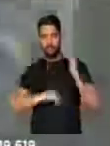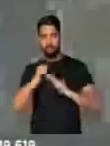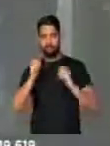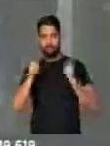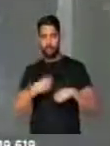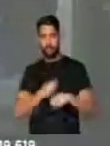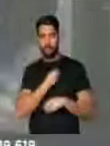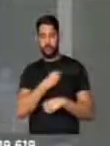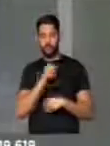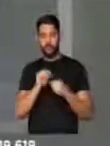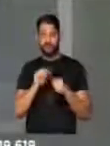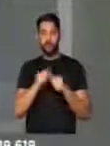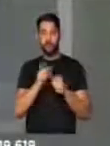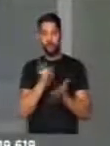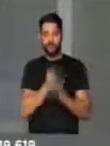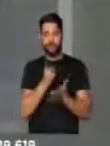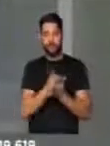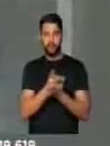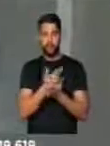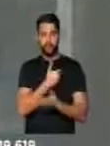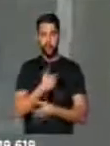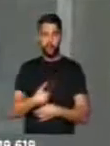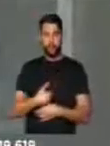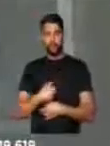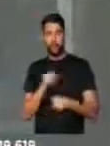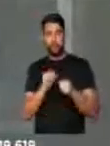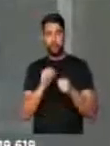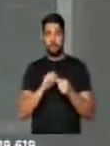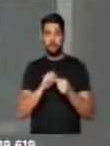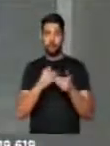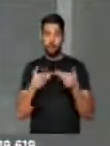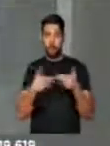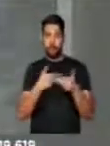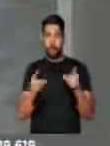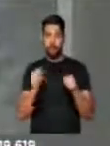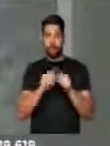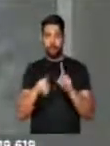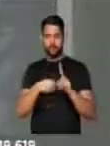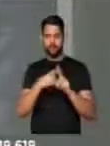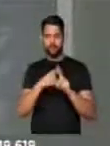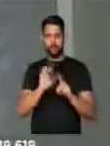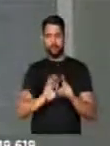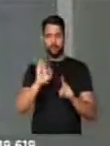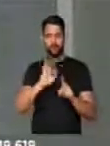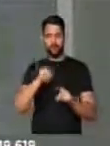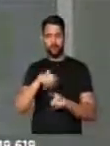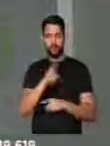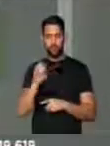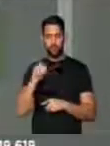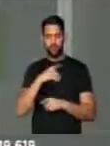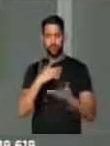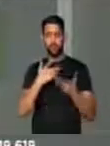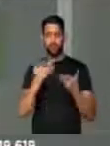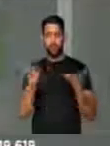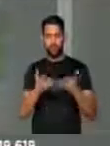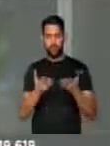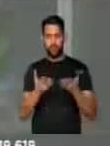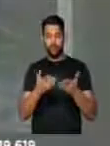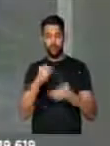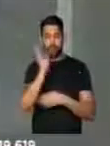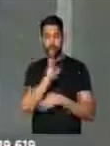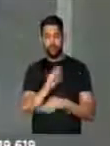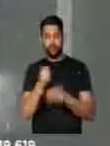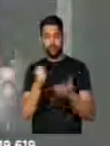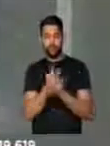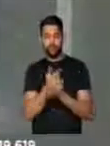que foi gerada e foi continuada, que produziu a maior taxa de juros do mundo ocidental hoje, que o